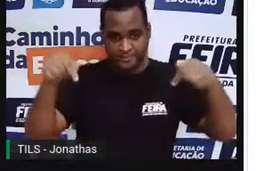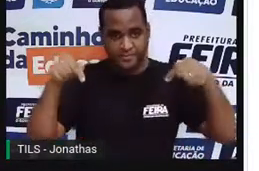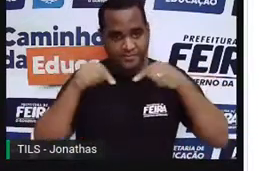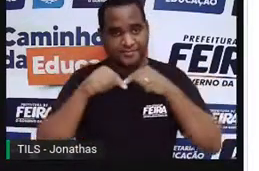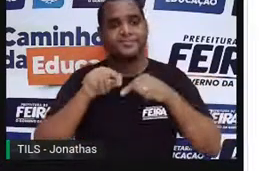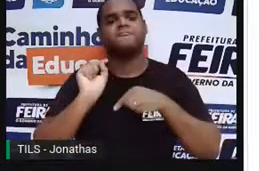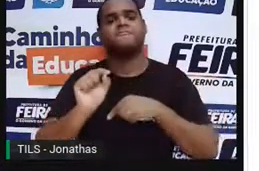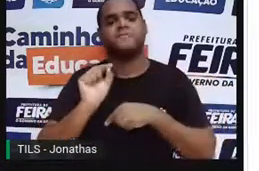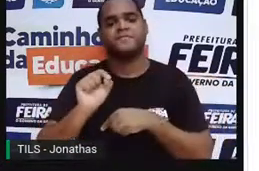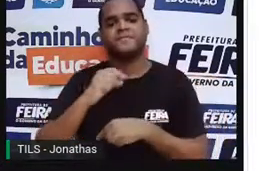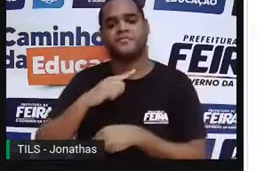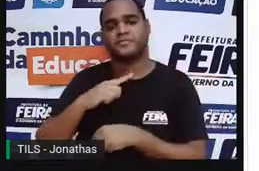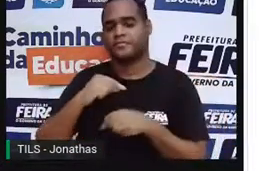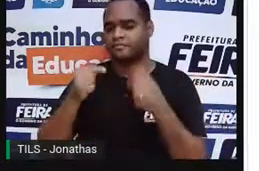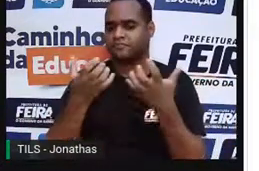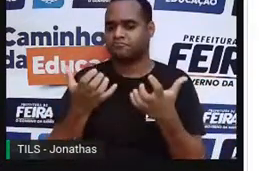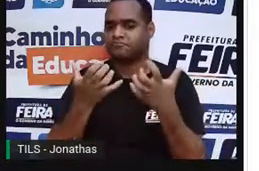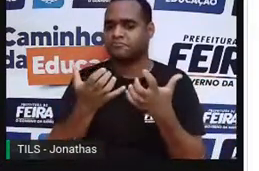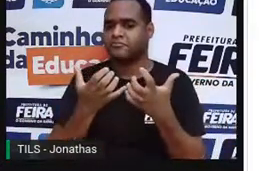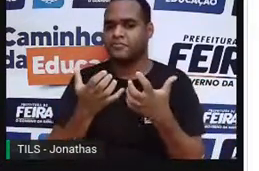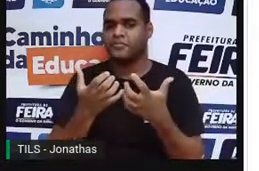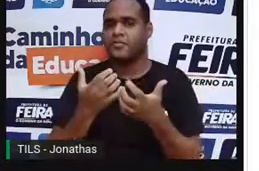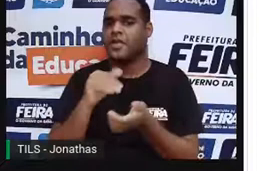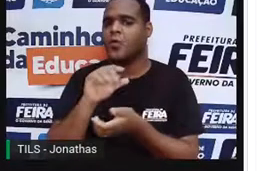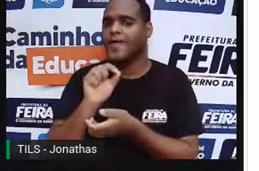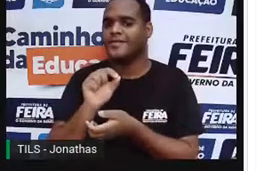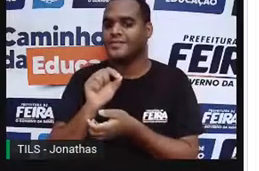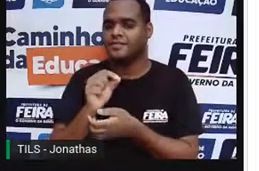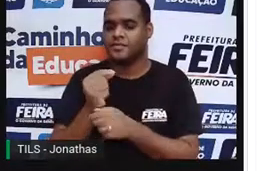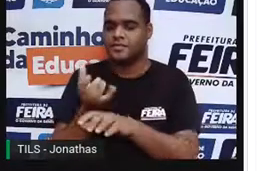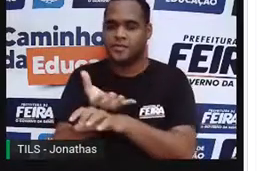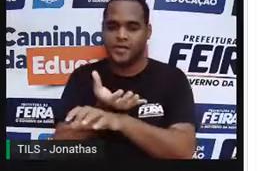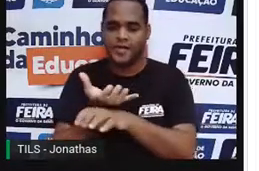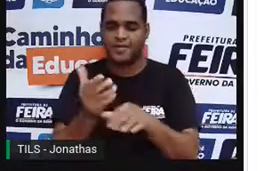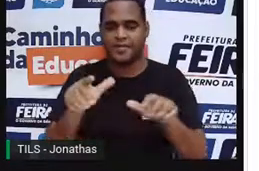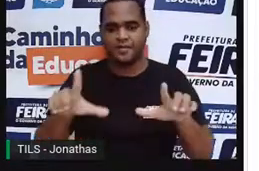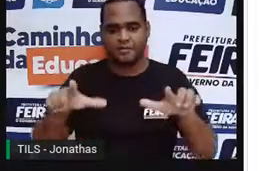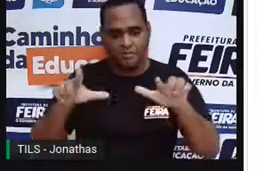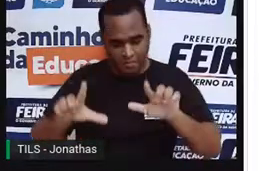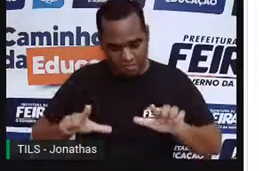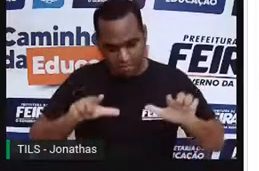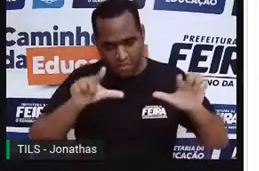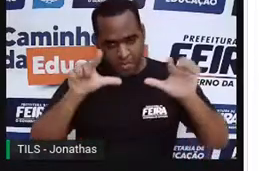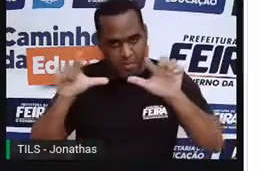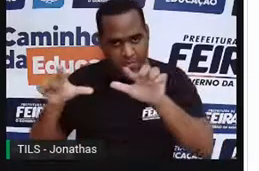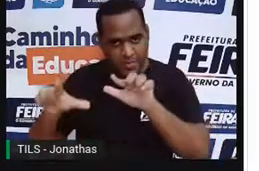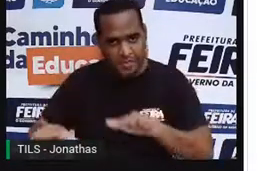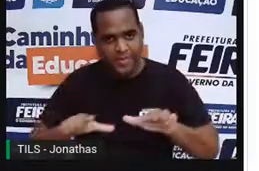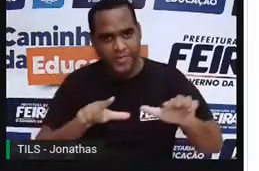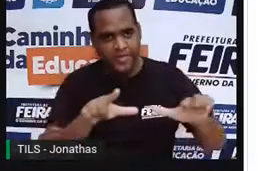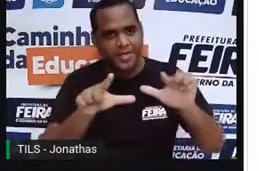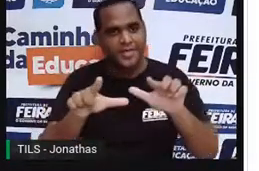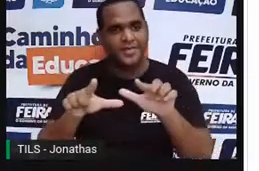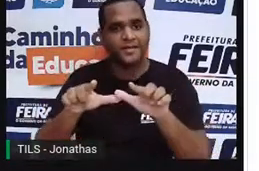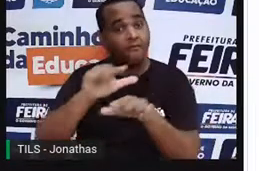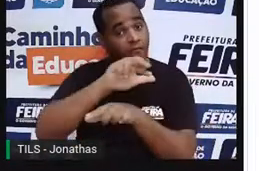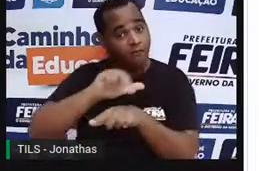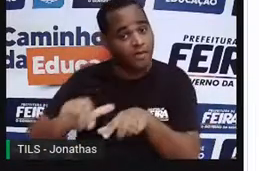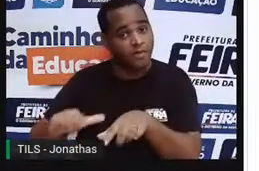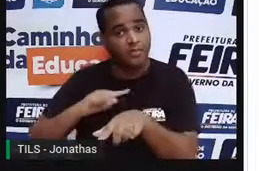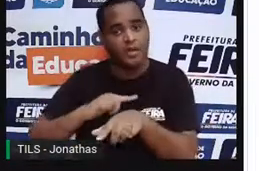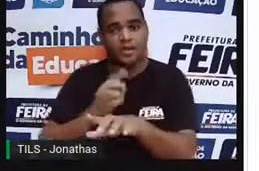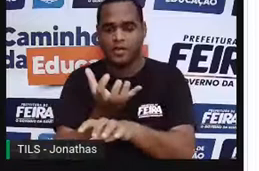e que quer cobrir o chão desse terreno com placas de gramas quadradas né na verdade